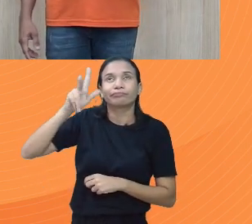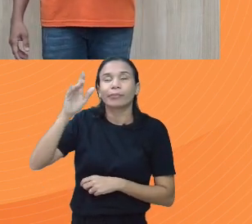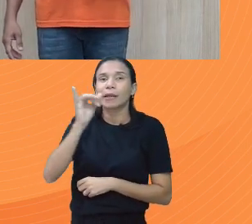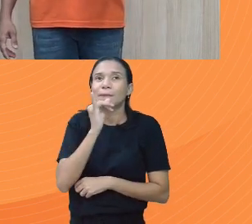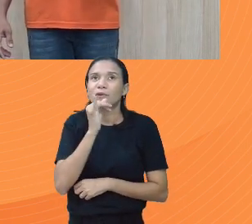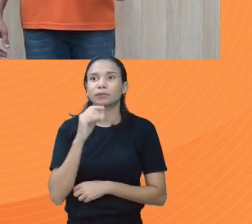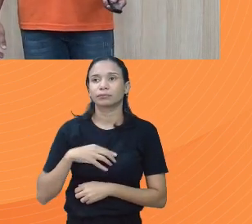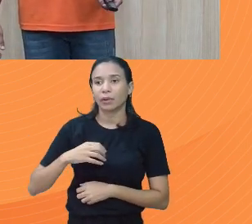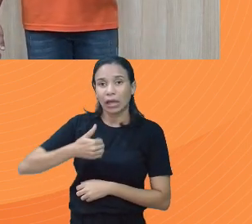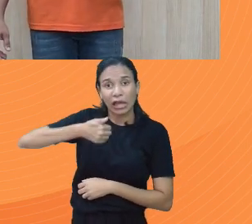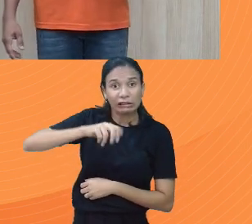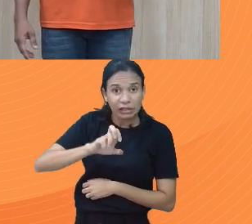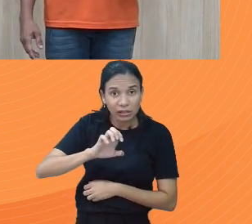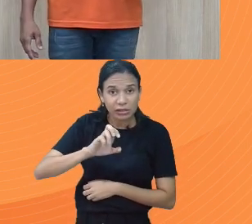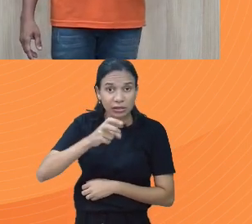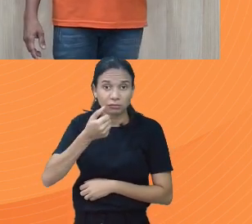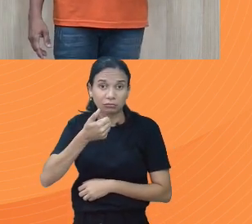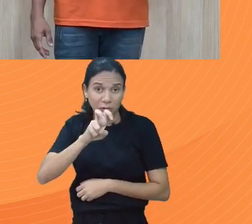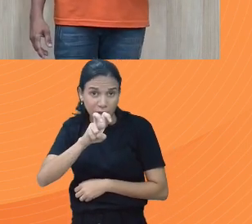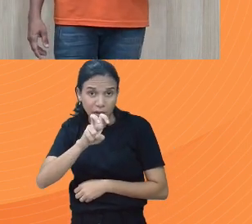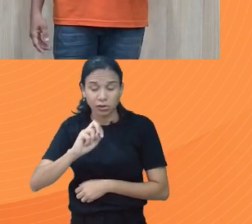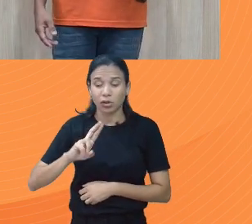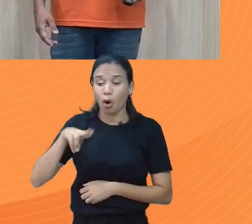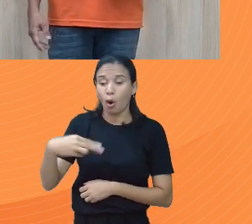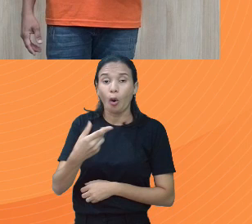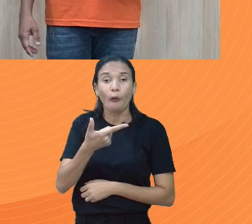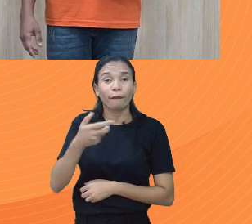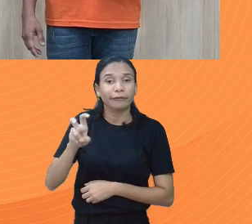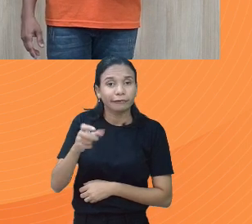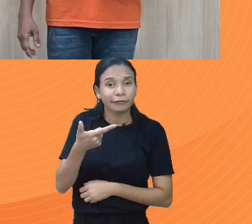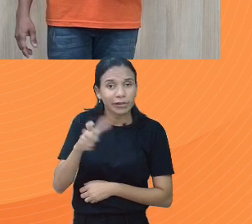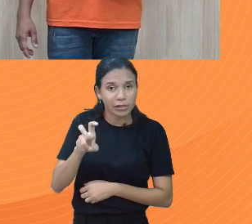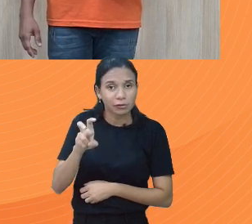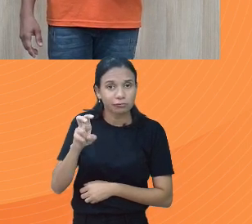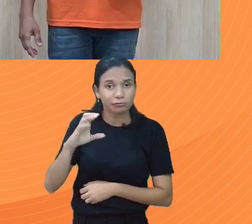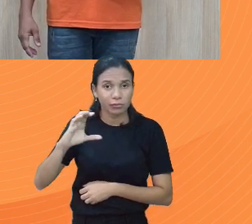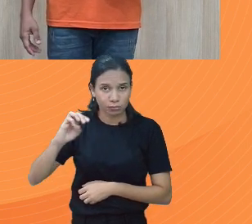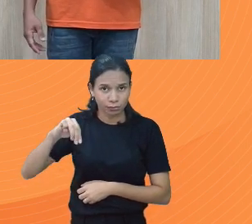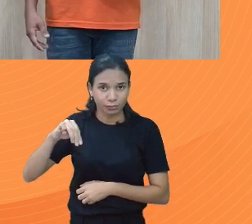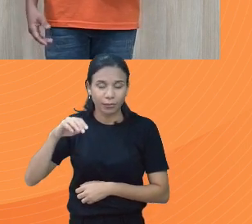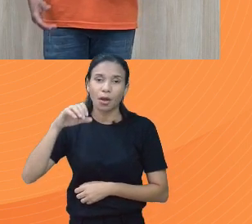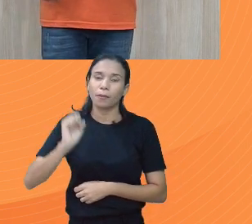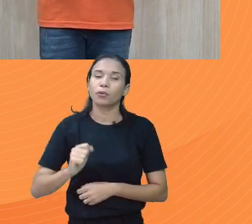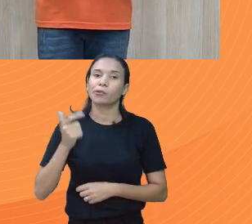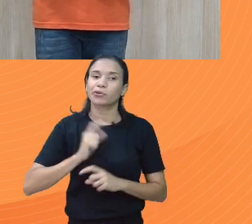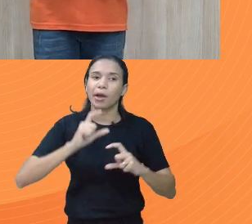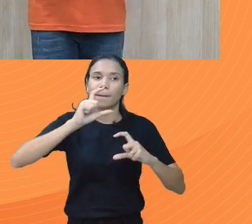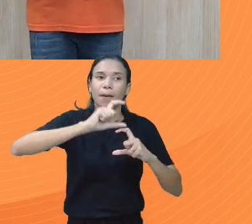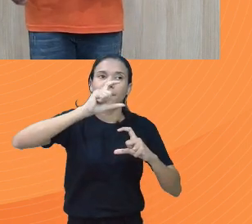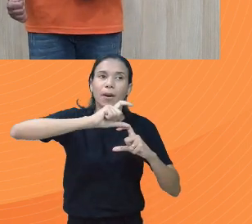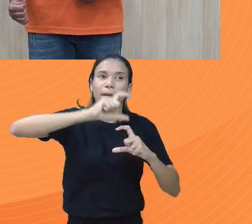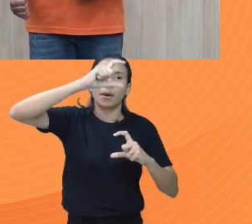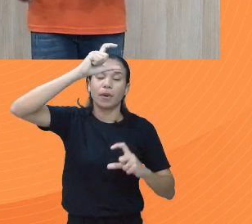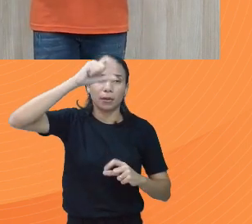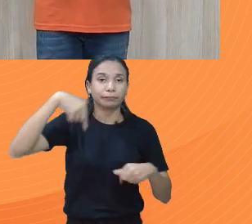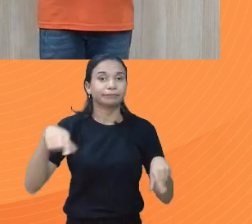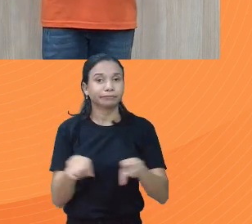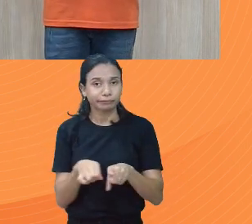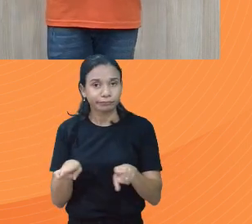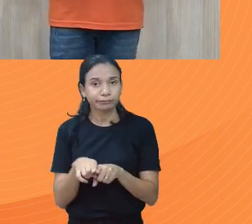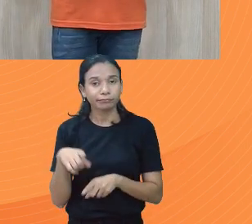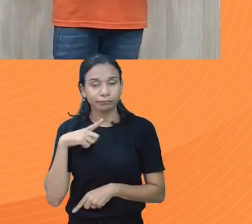fosse 15 centímetros ou fosse 25 centímetros, tá? Então a gente precisaria calcular